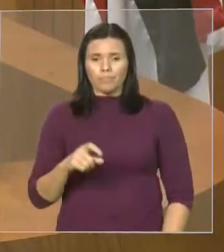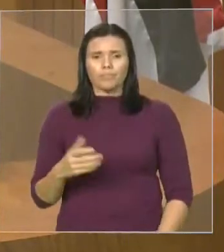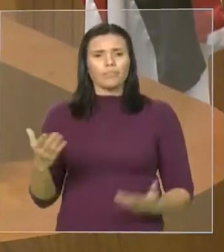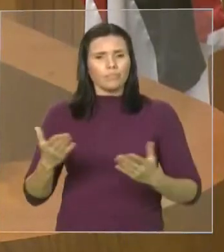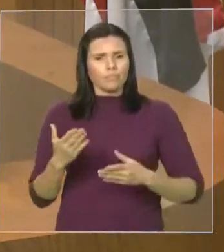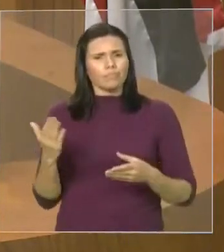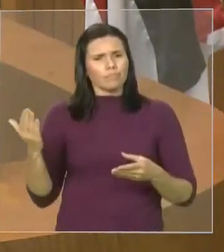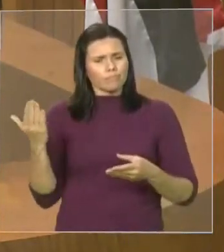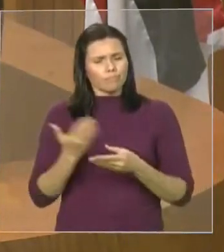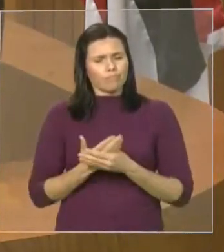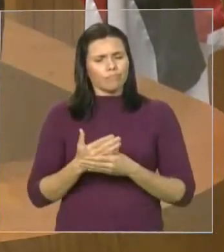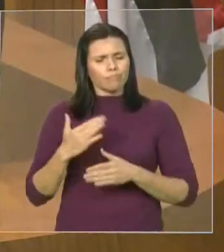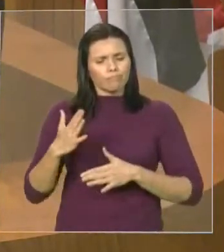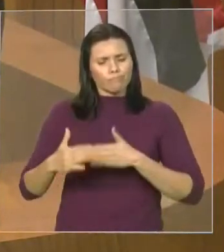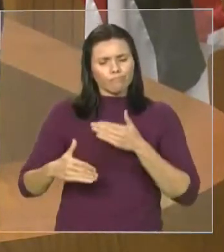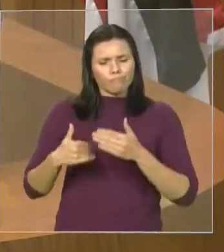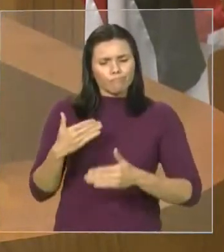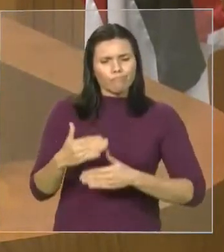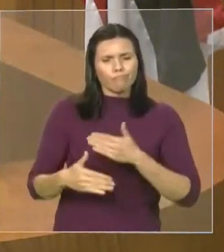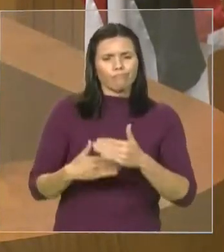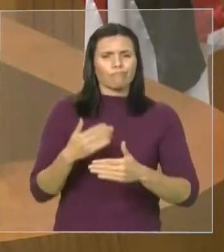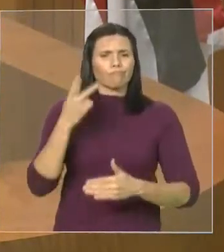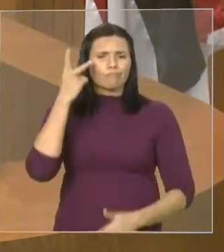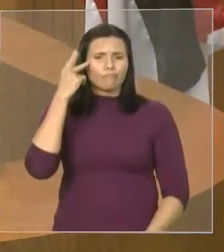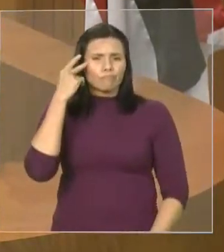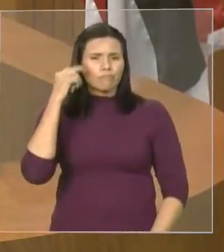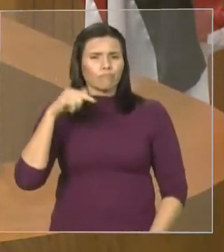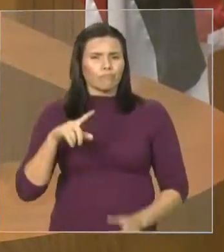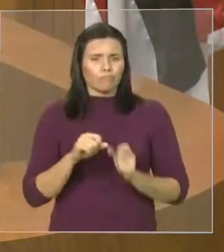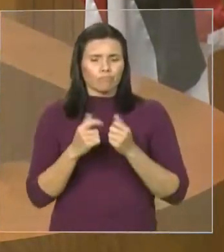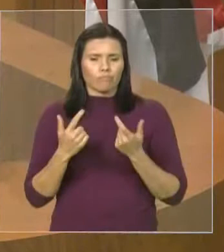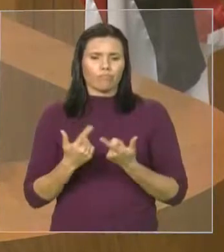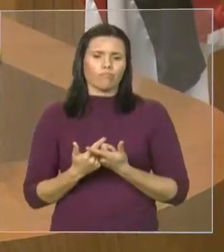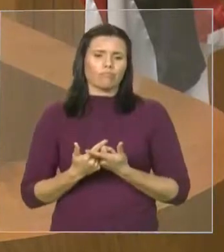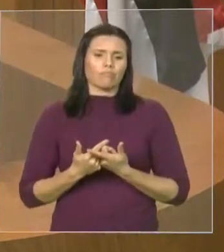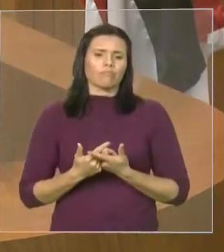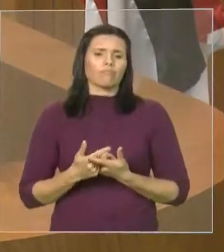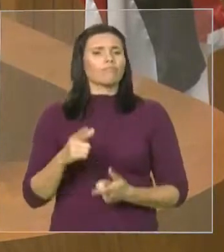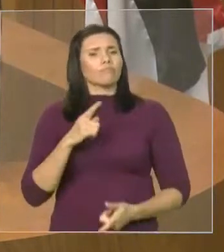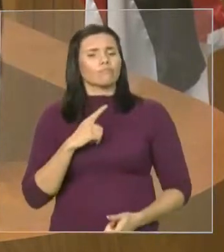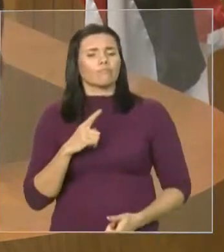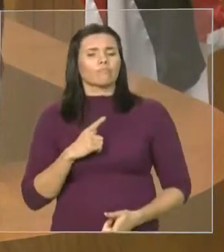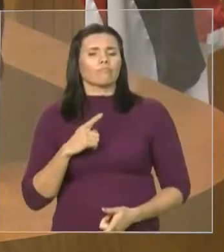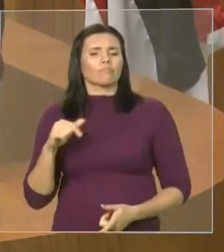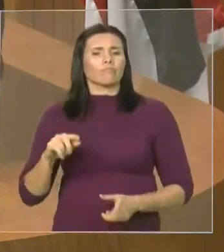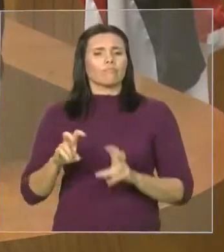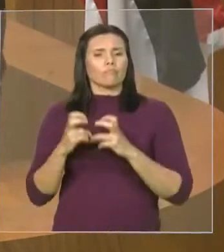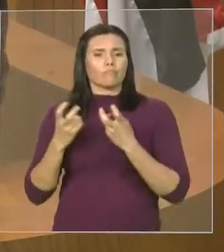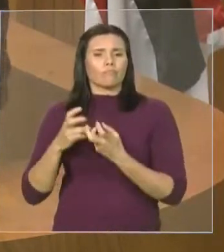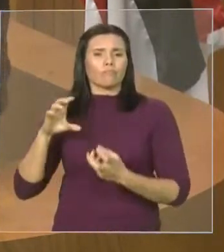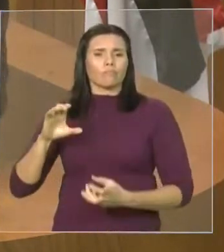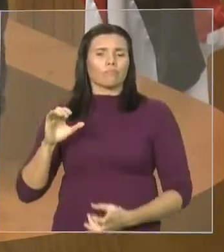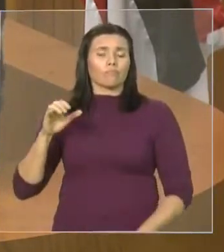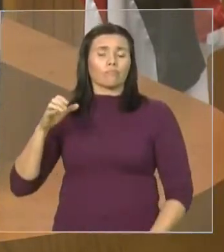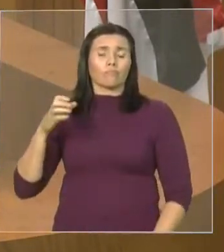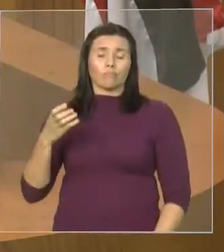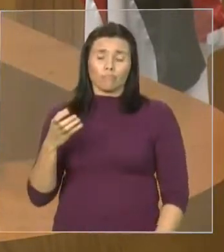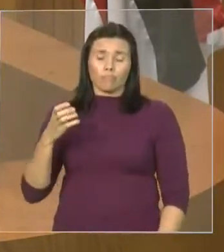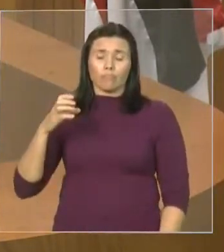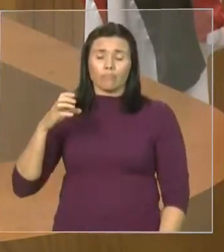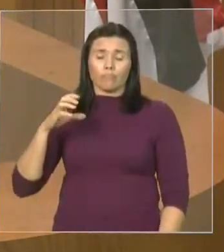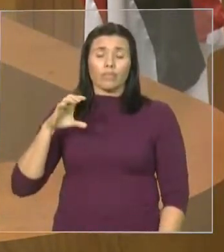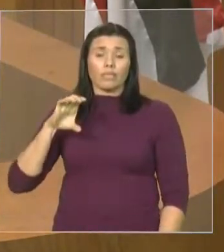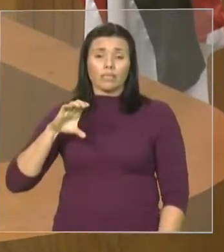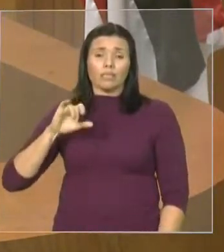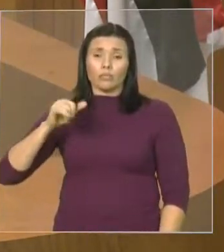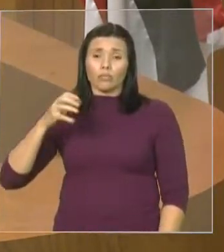normalmente nessa casa, que passou por uma votação na Comissão de Constituição e Justiça. Eu lembro que somente